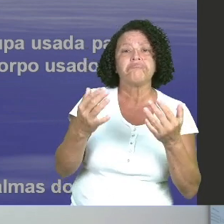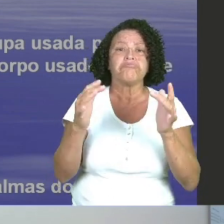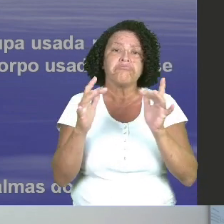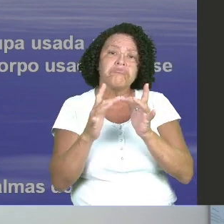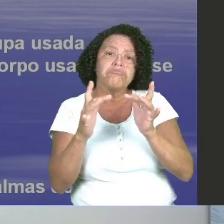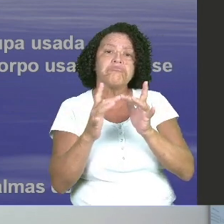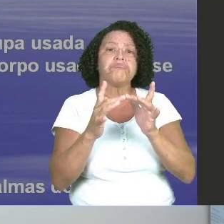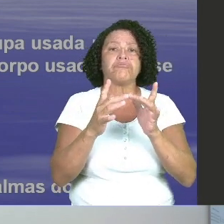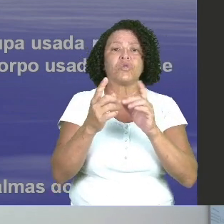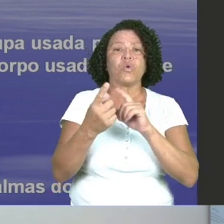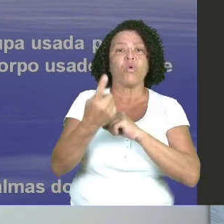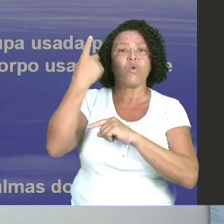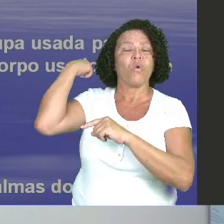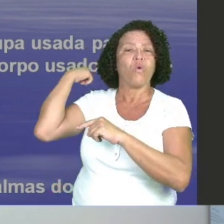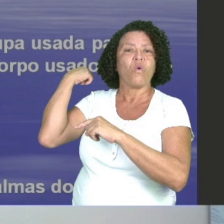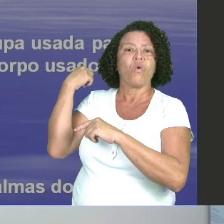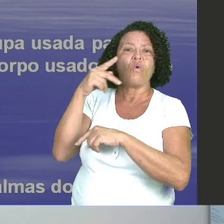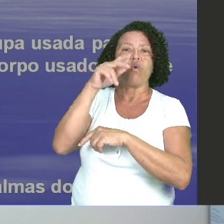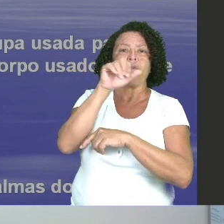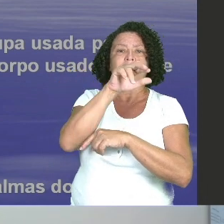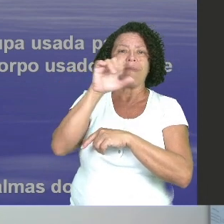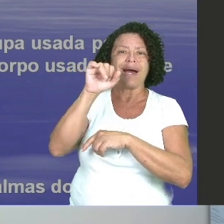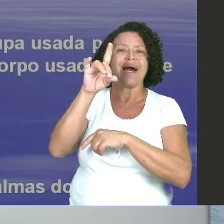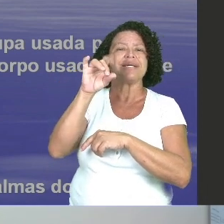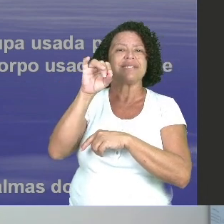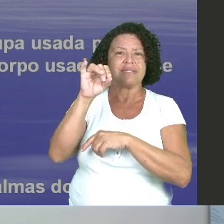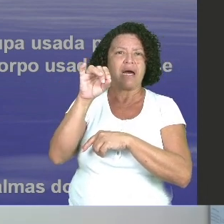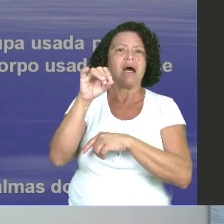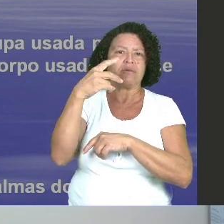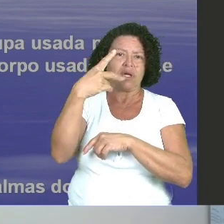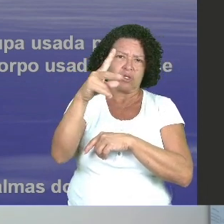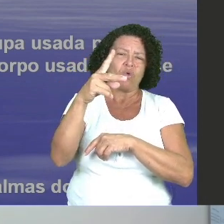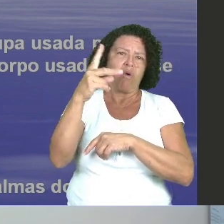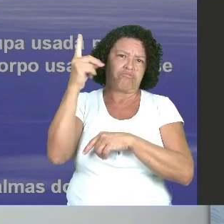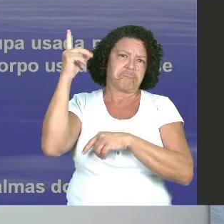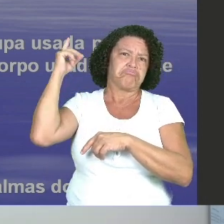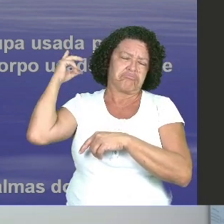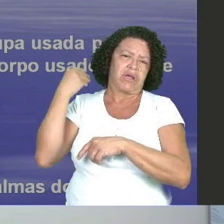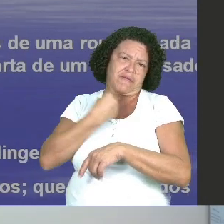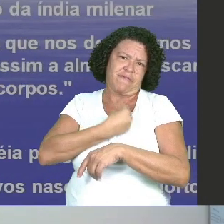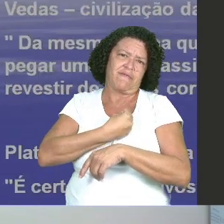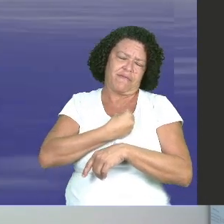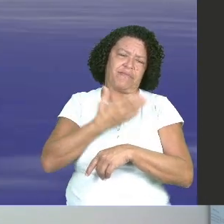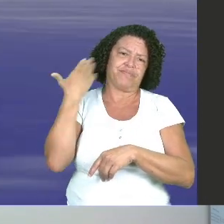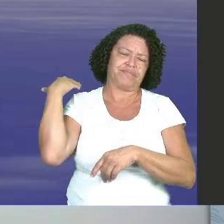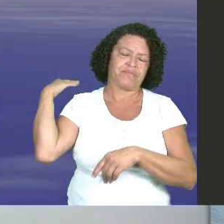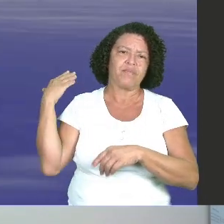seus antecedentes, segundo suas existências sucessivas.